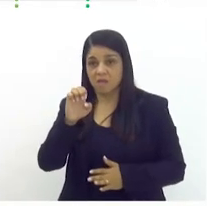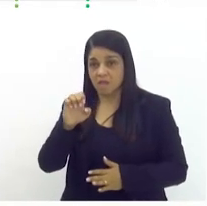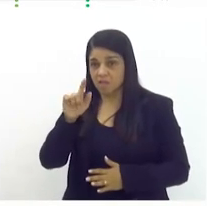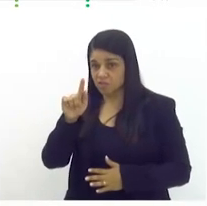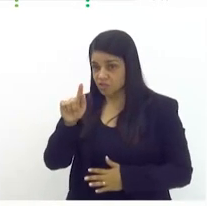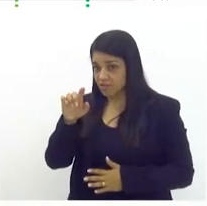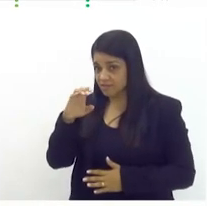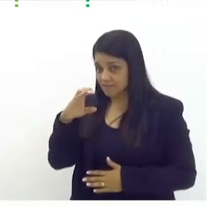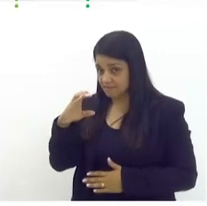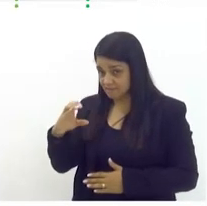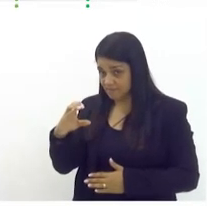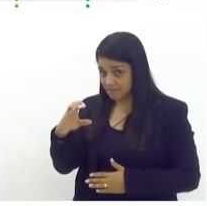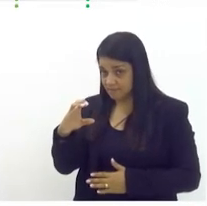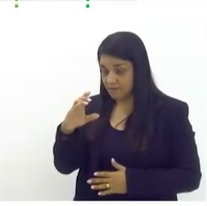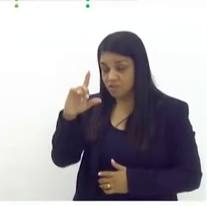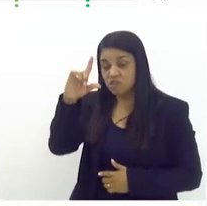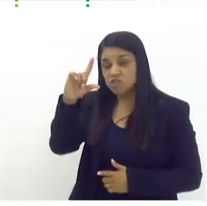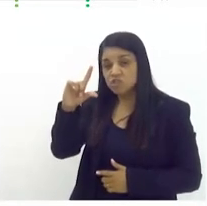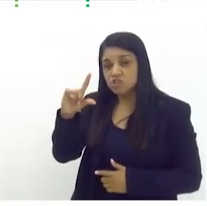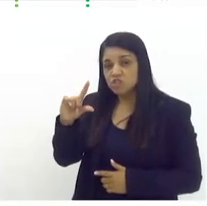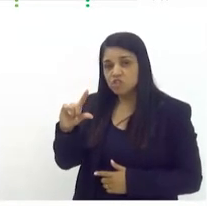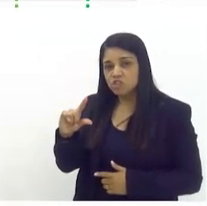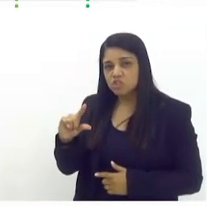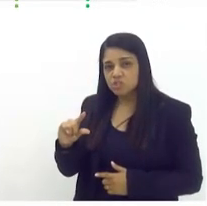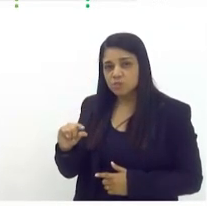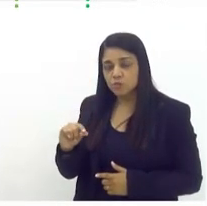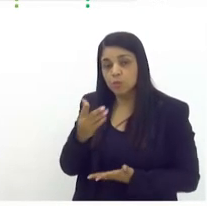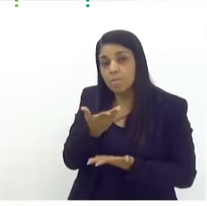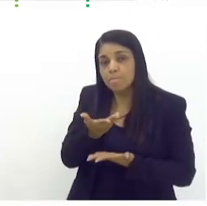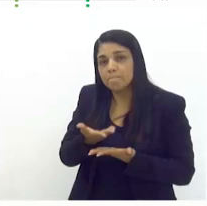tendem a minimizar pernas